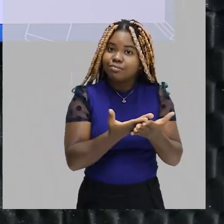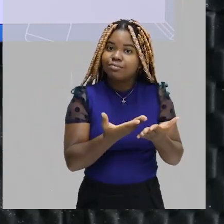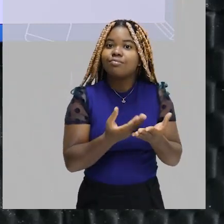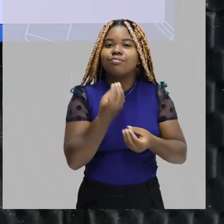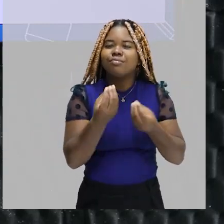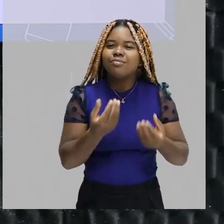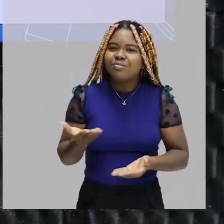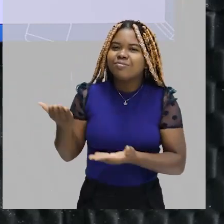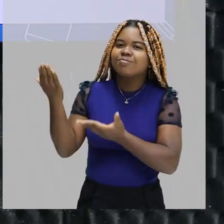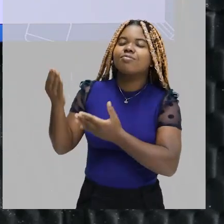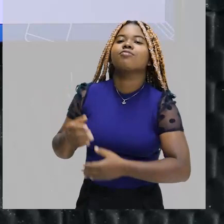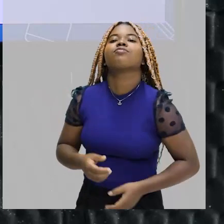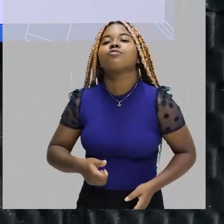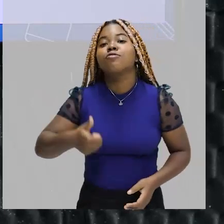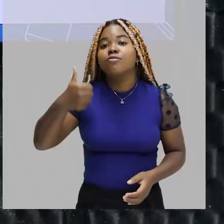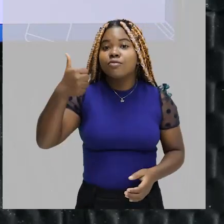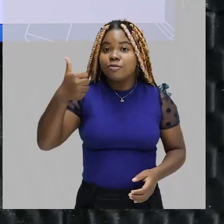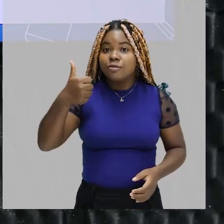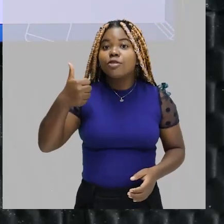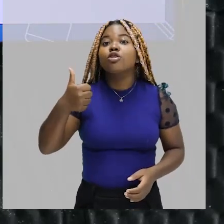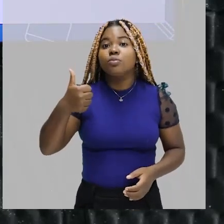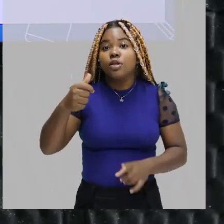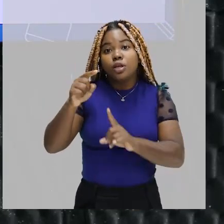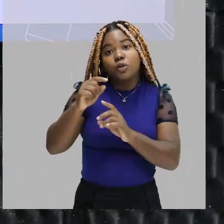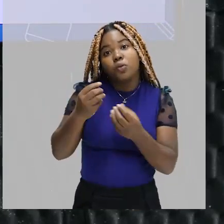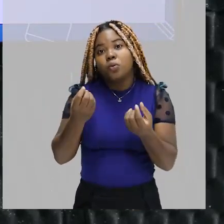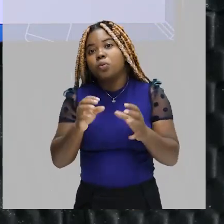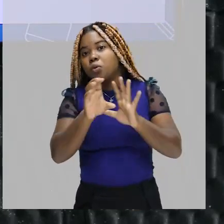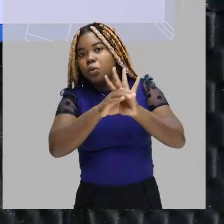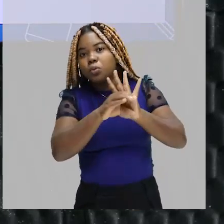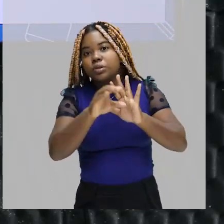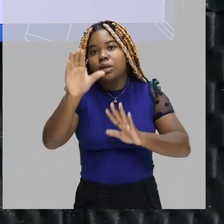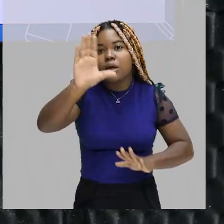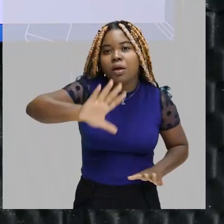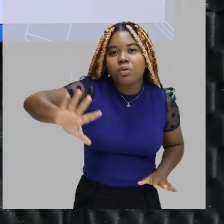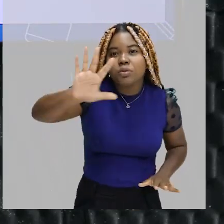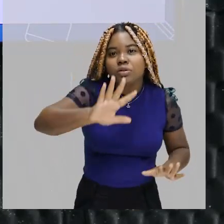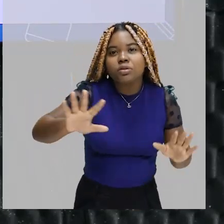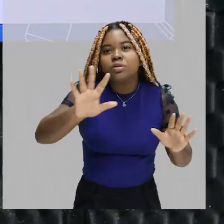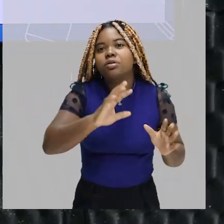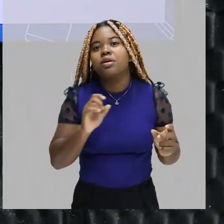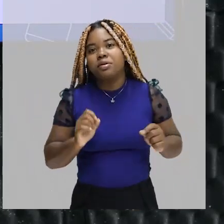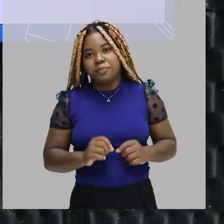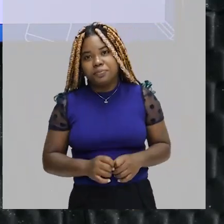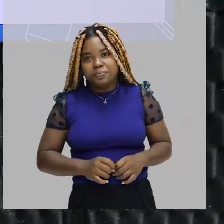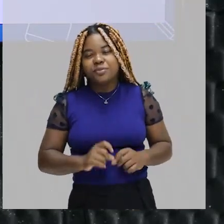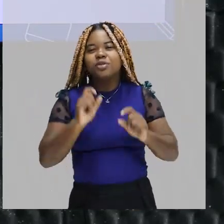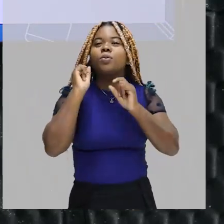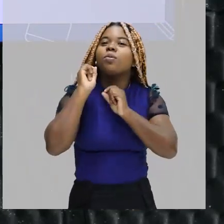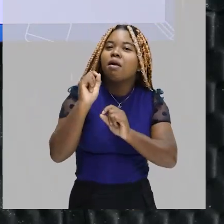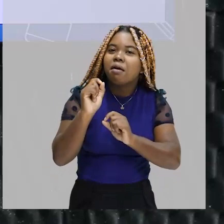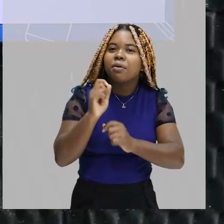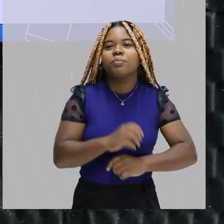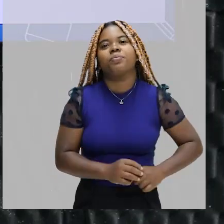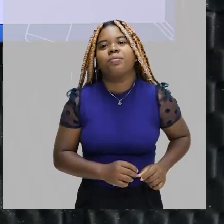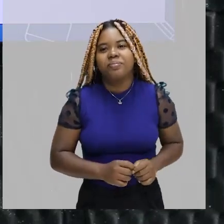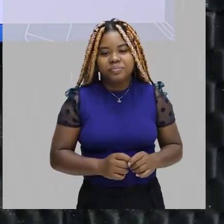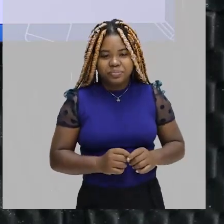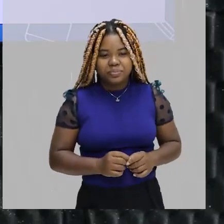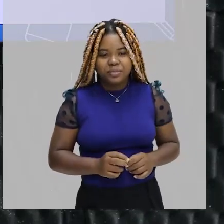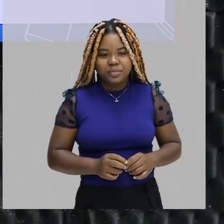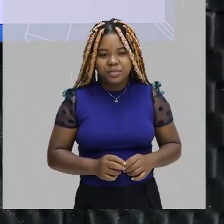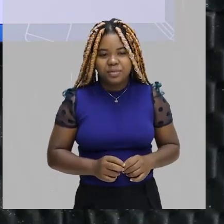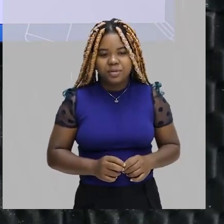seguinte. Primeiro, vou dar um geral para vocês, fazer uma visão, uma apresentação geral sobre verb